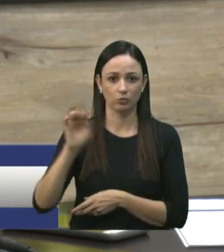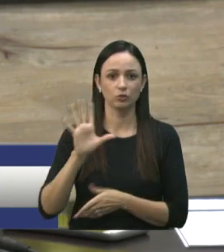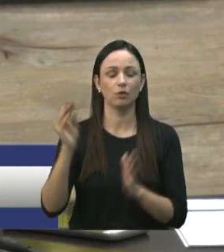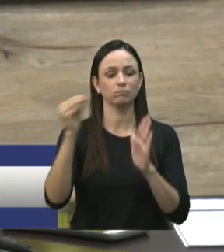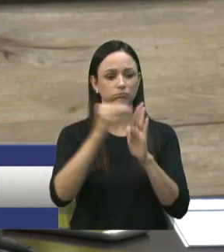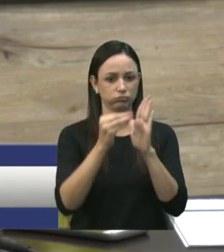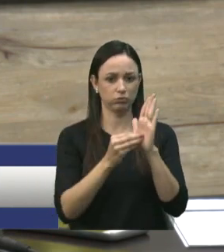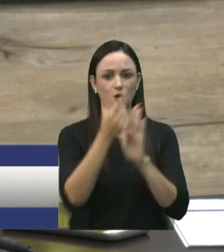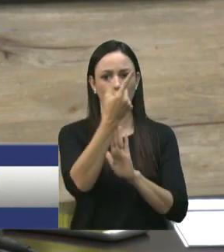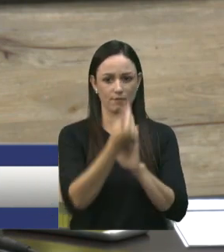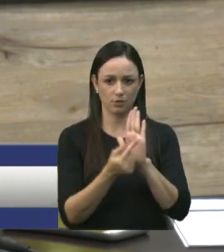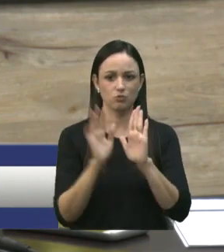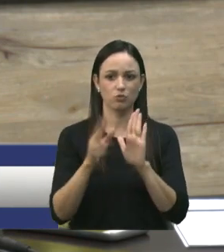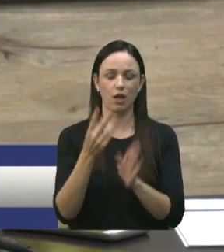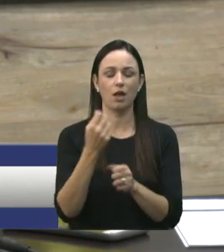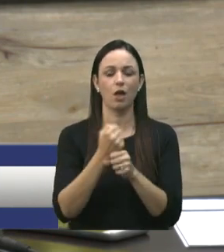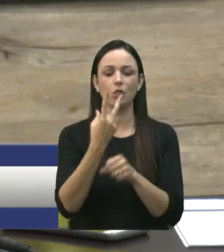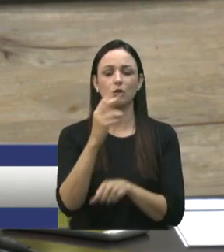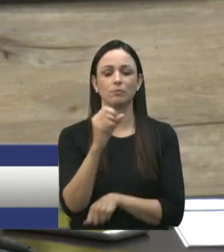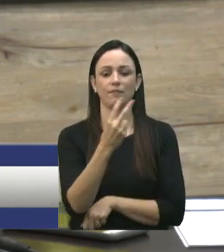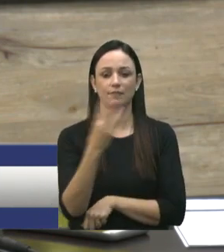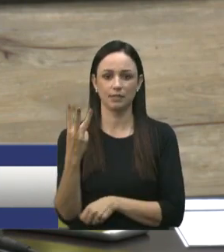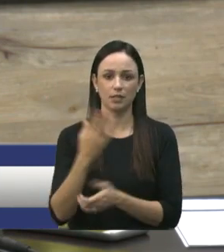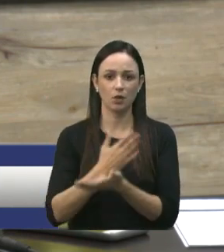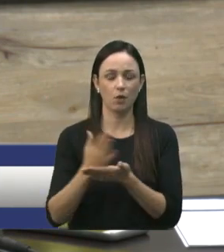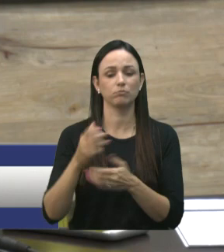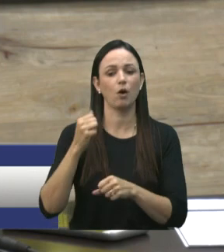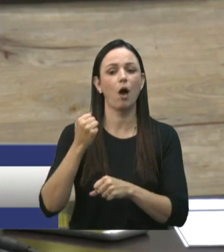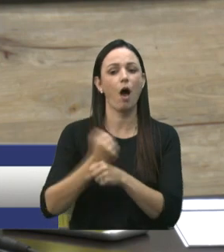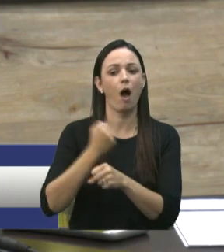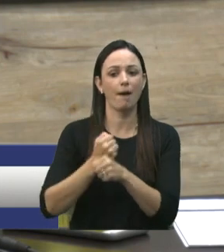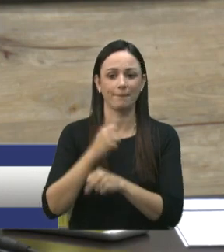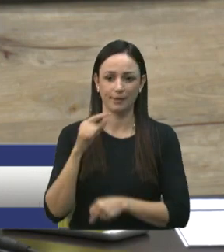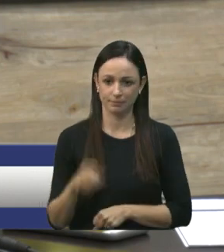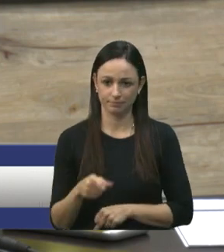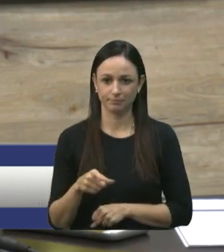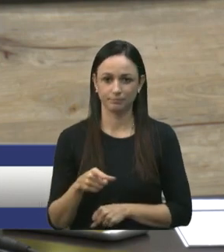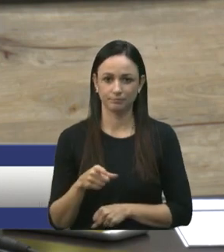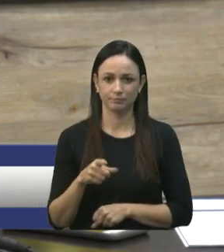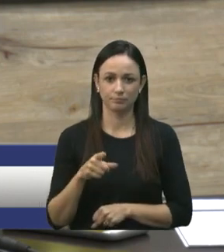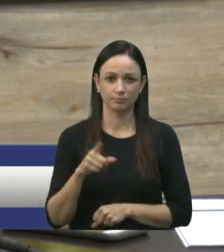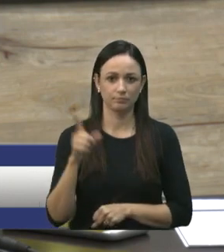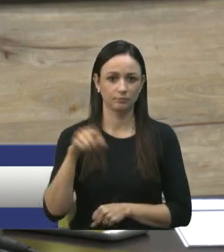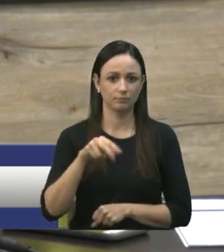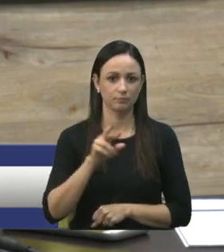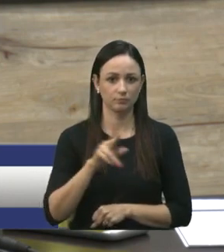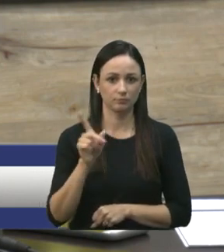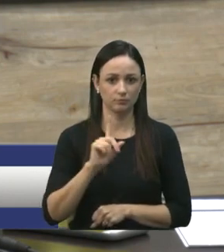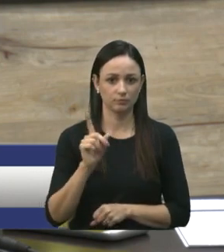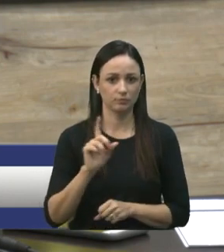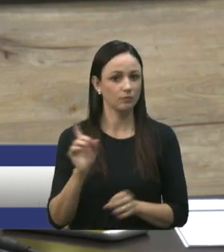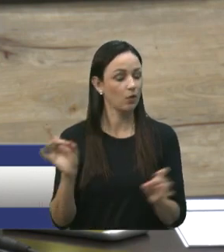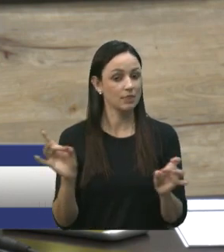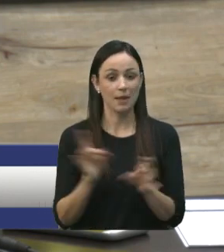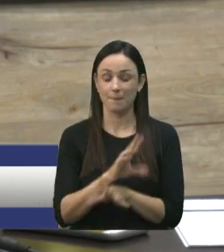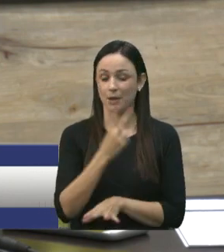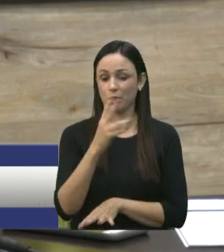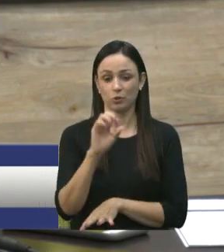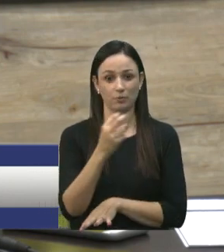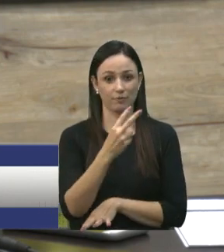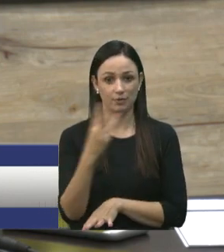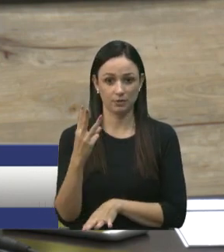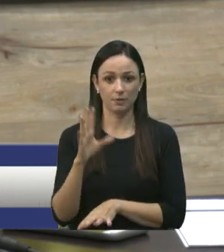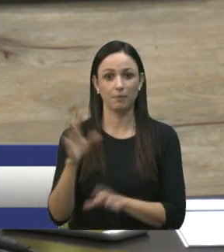do orçamento para o ano 2023 o início dessas obras. Ela provavelmente não se encerra ainda em 23, mas